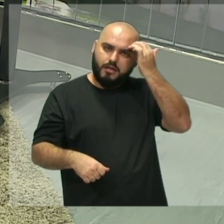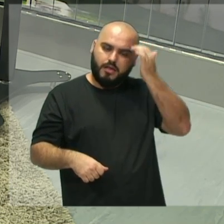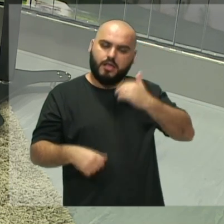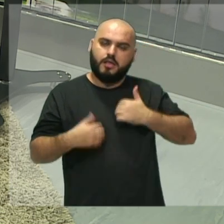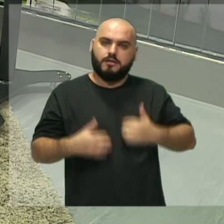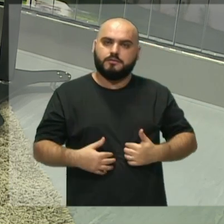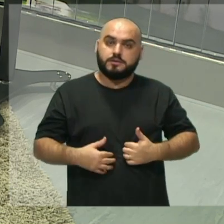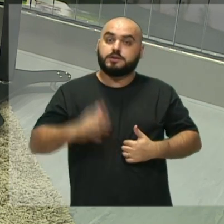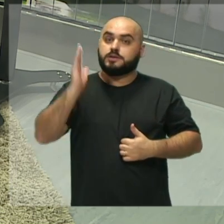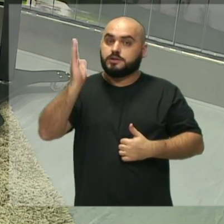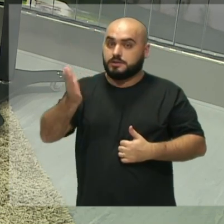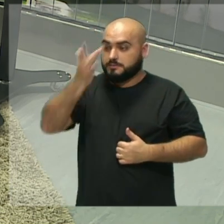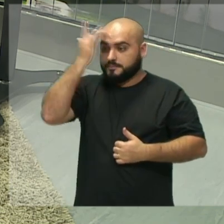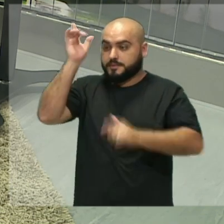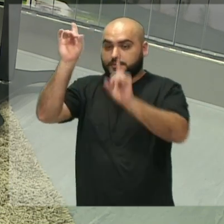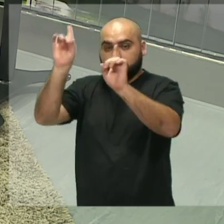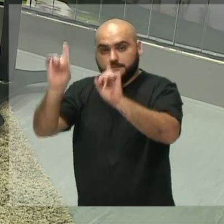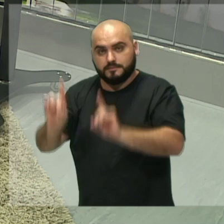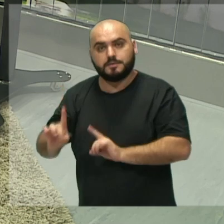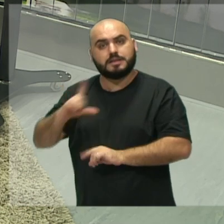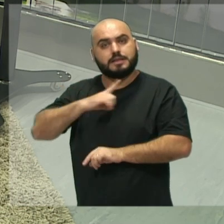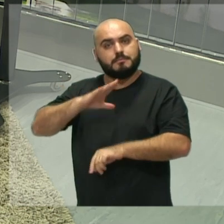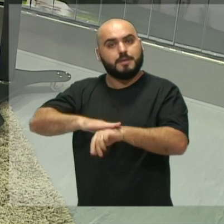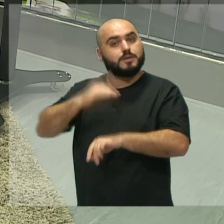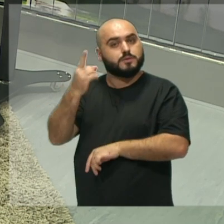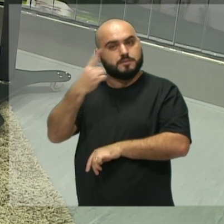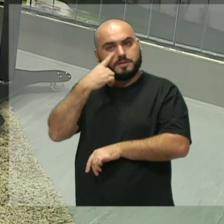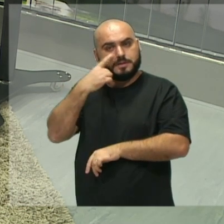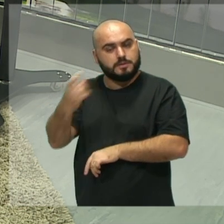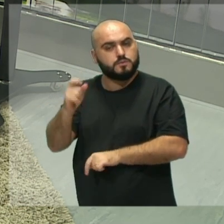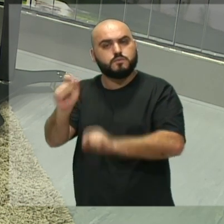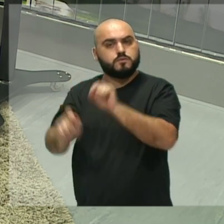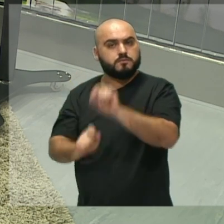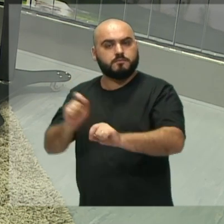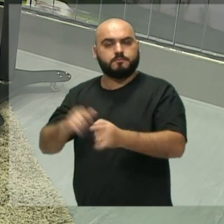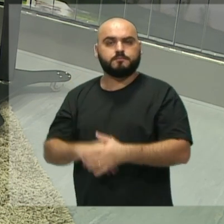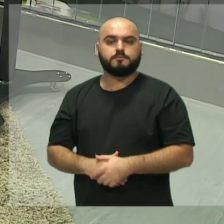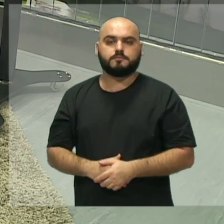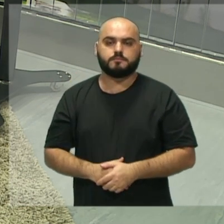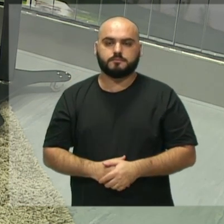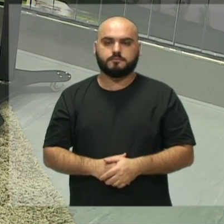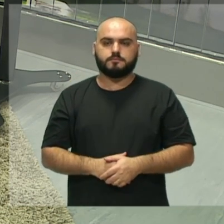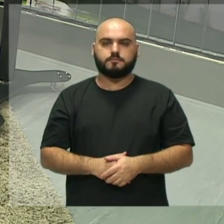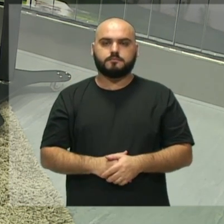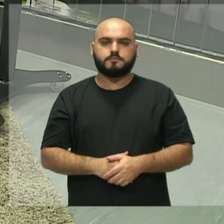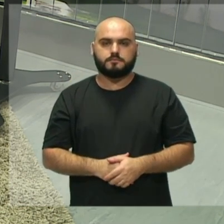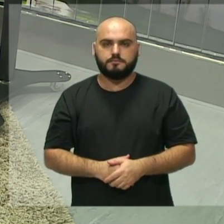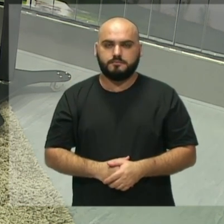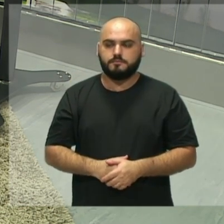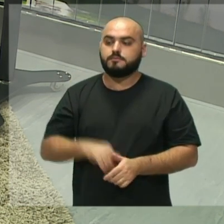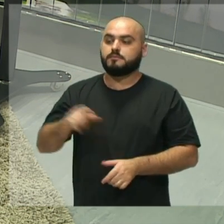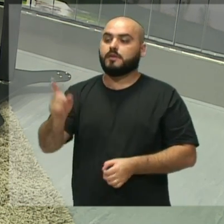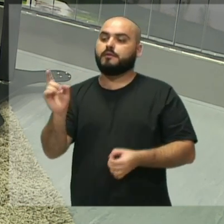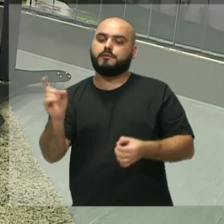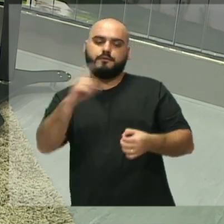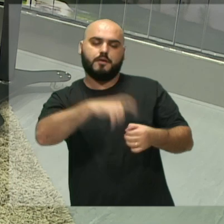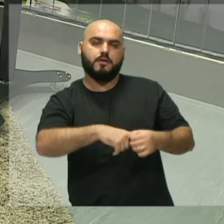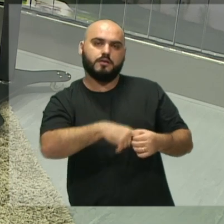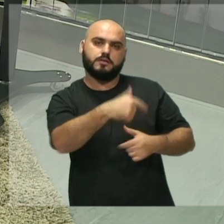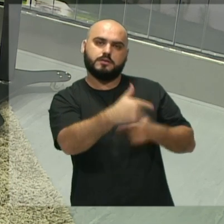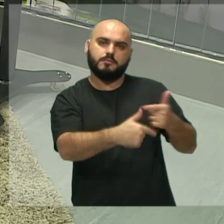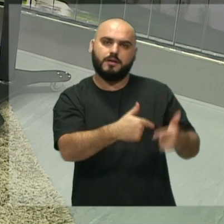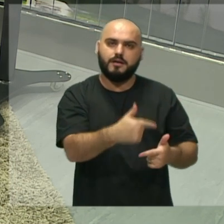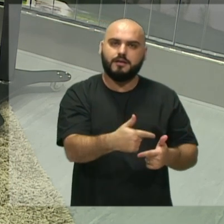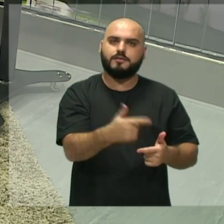nós temos mais uma variável interessante, que é a questão da pessoa se sentir útil, a questão da sua reabilitação, a questão da